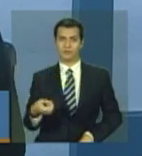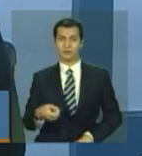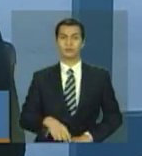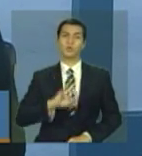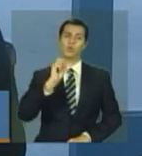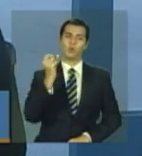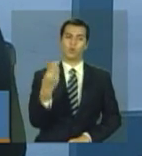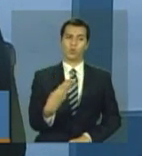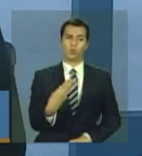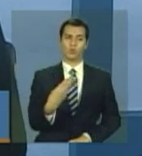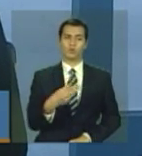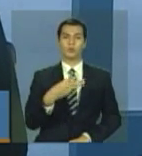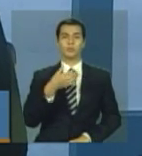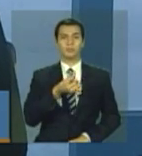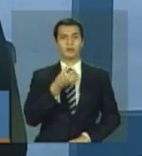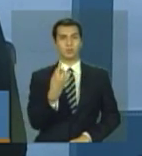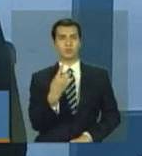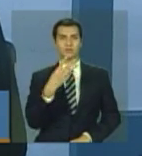61-3433-1120 ou